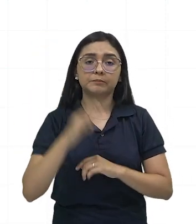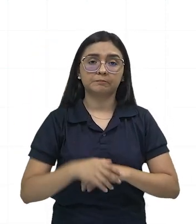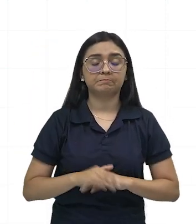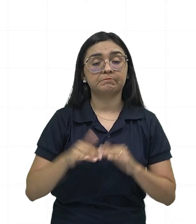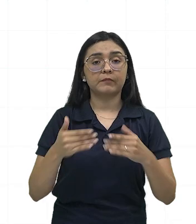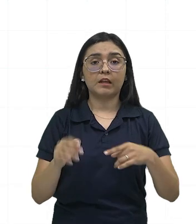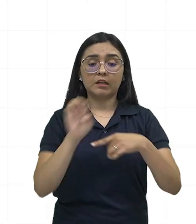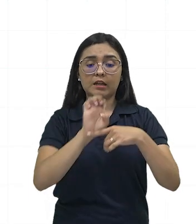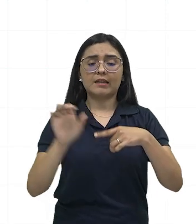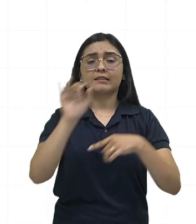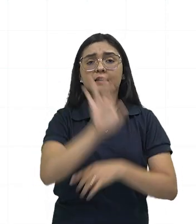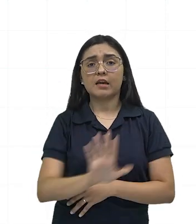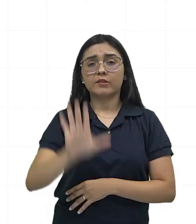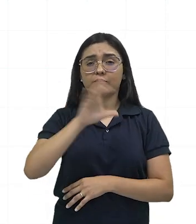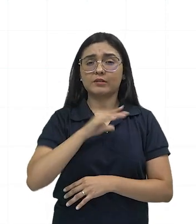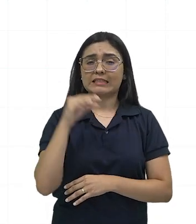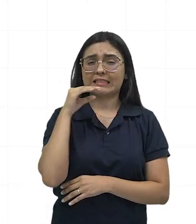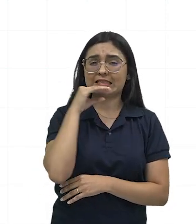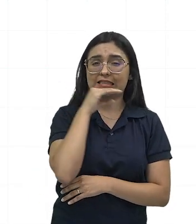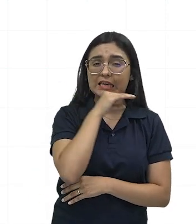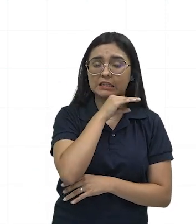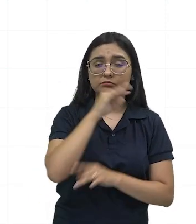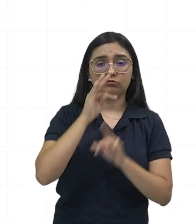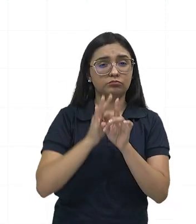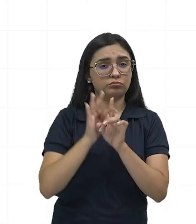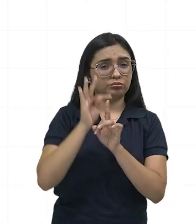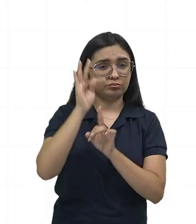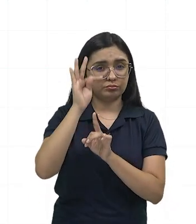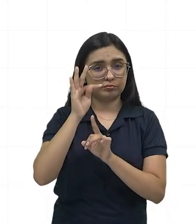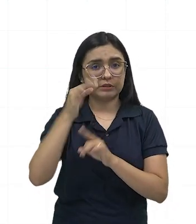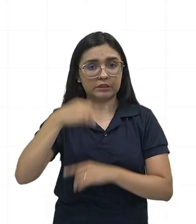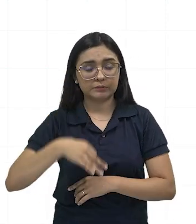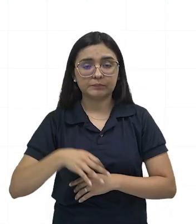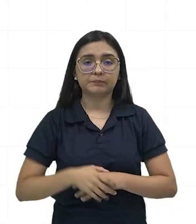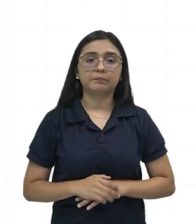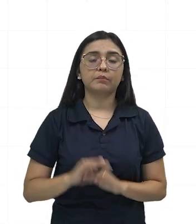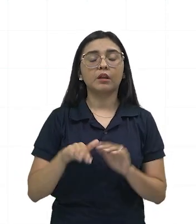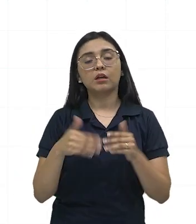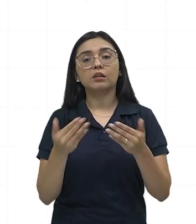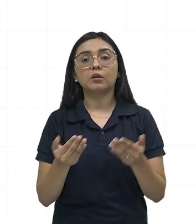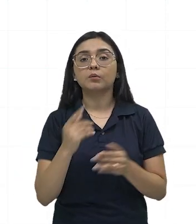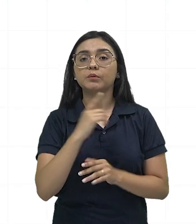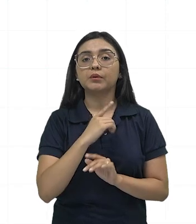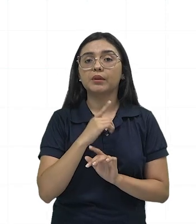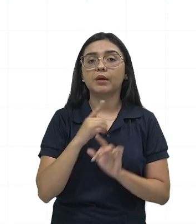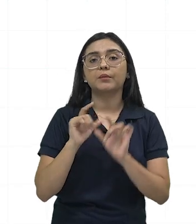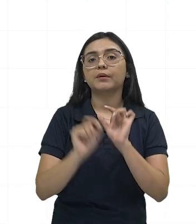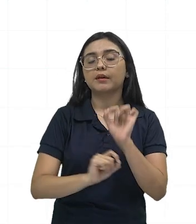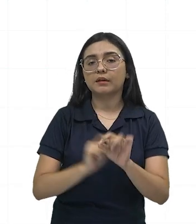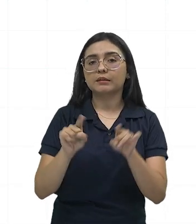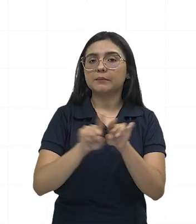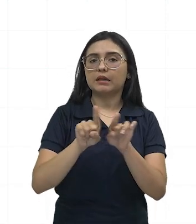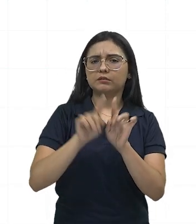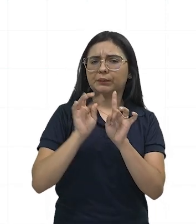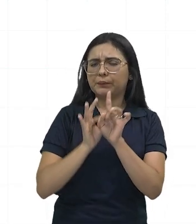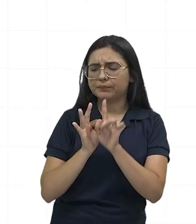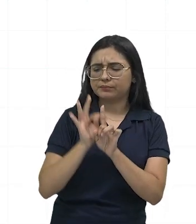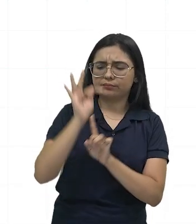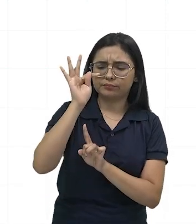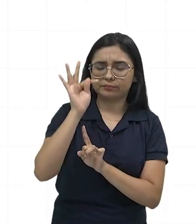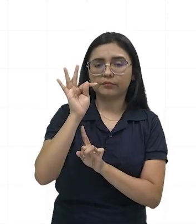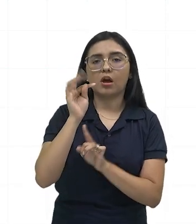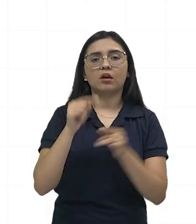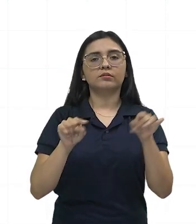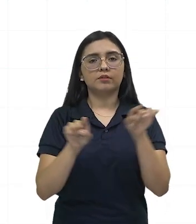das regiões mais quentes do globo terrestre, certo? E aqui nós temos, além de altas temperaturas,